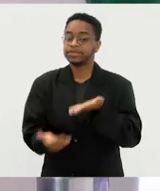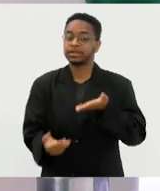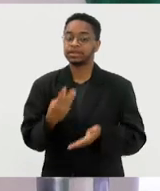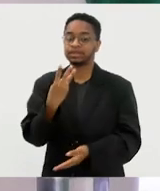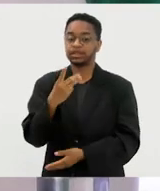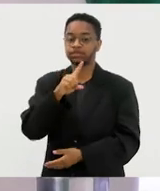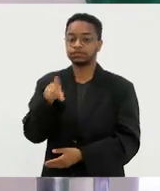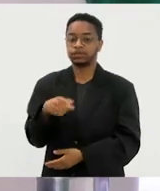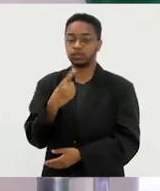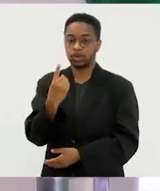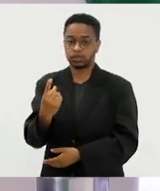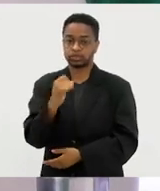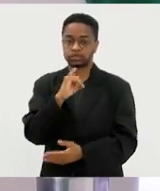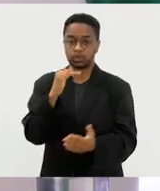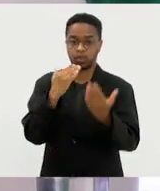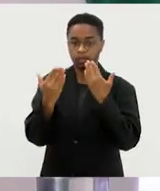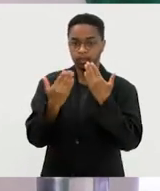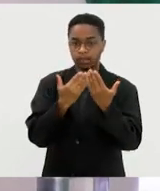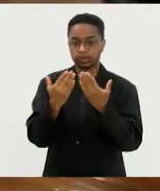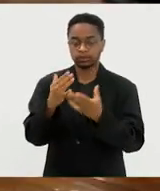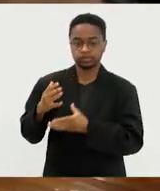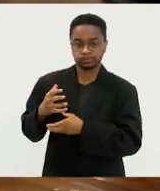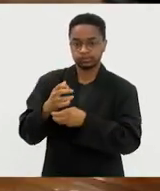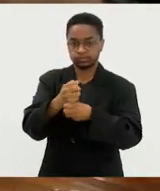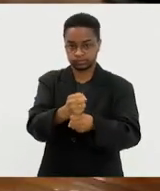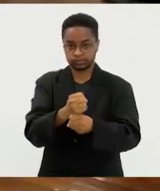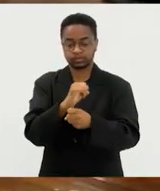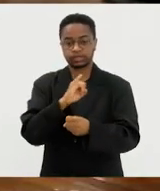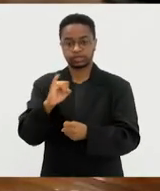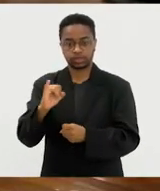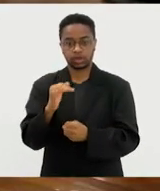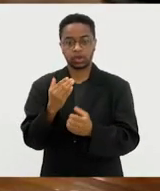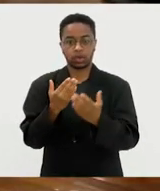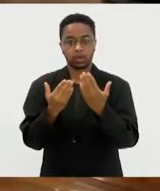em relação a 2022. Ou seja, o somatório disso,